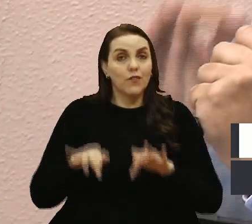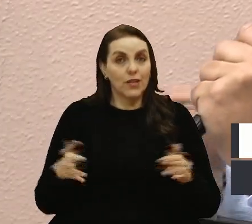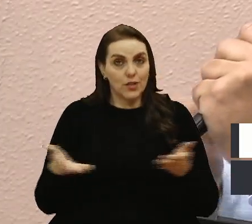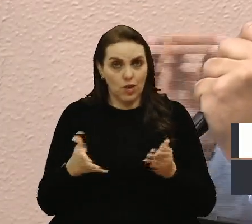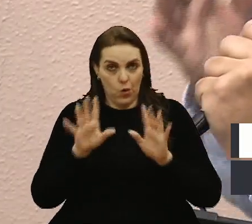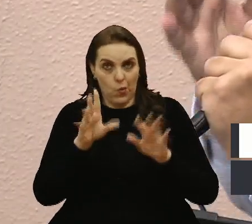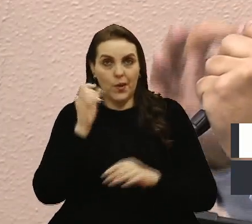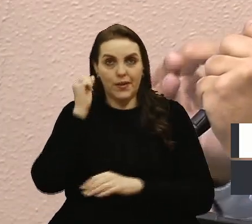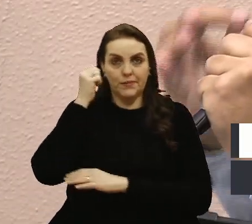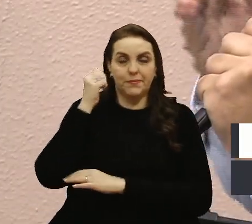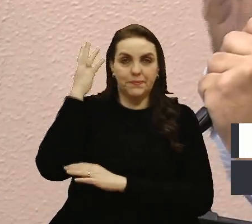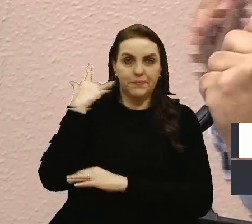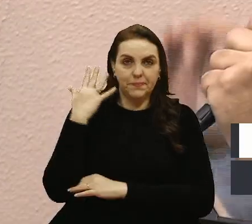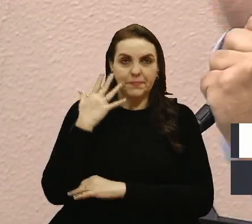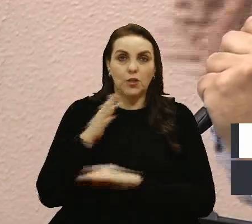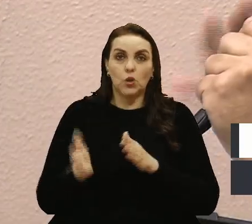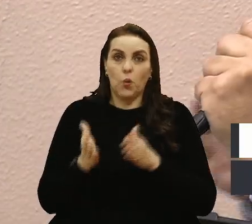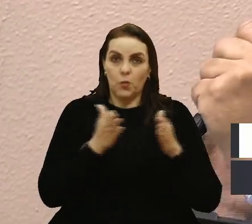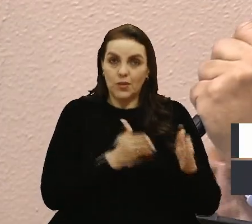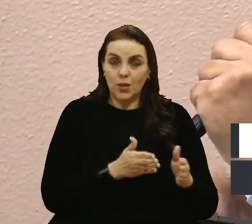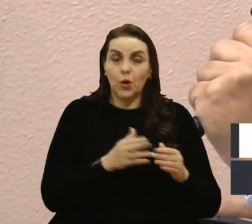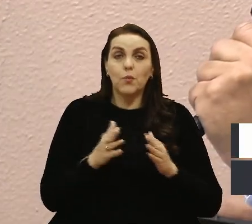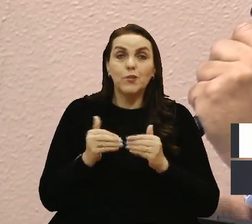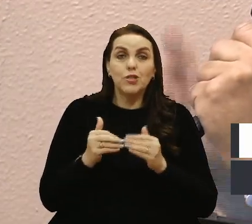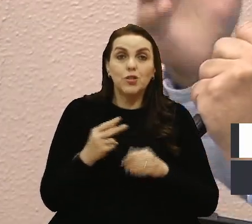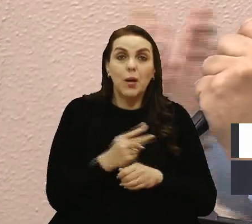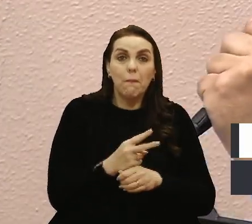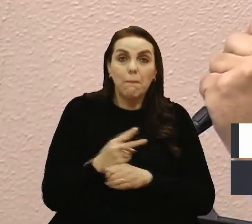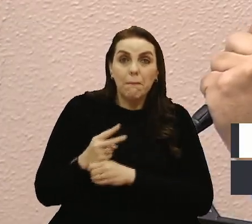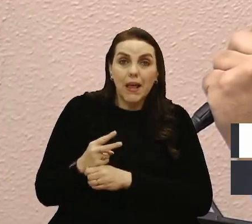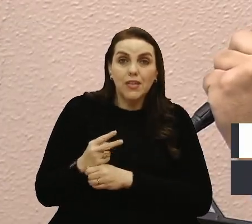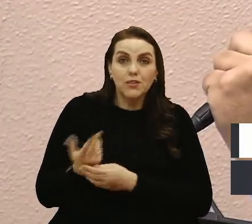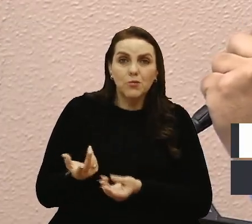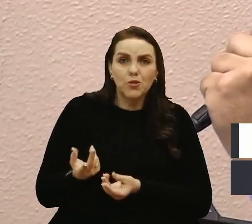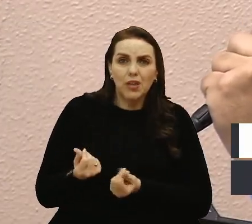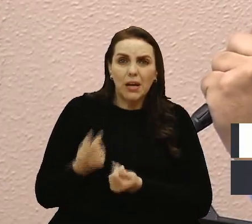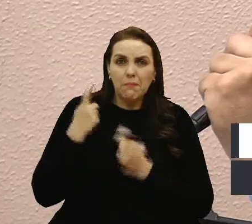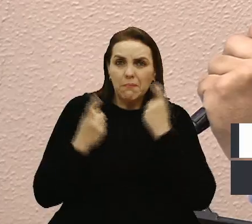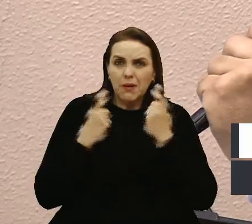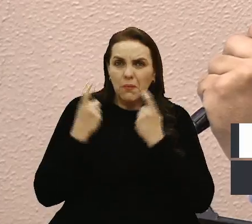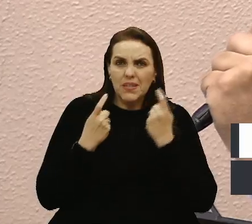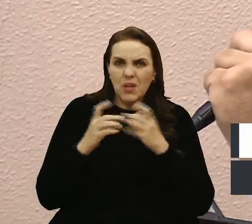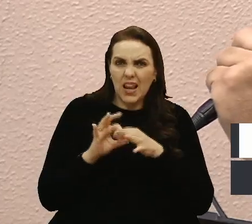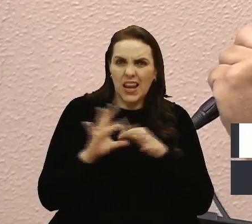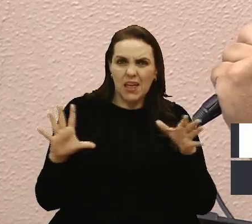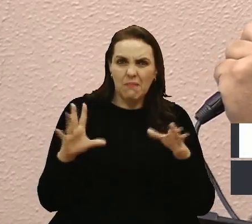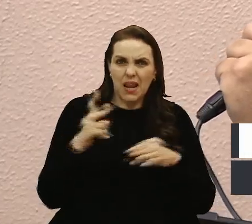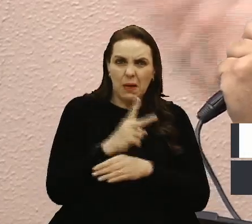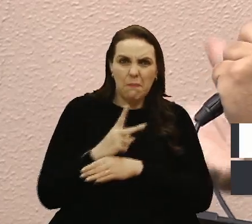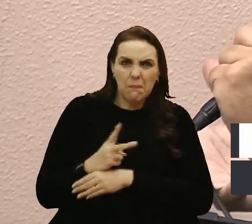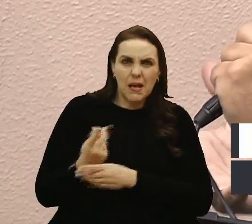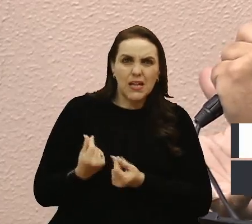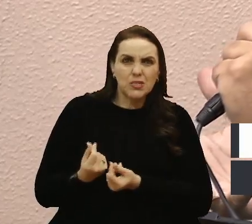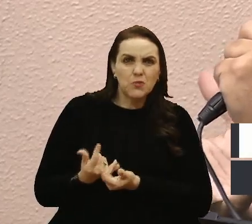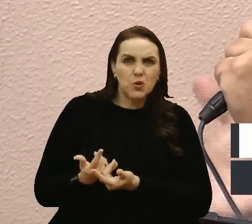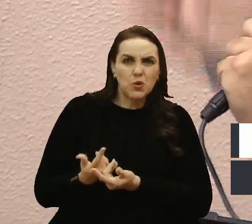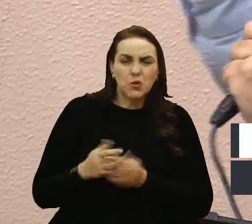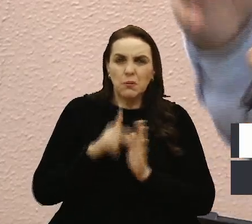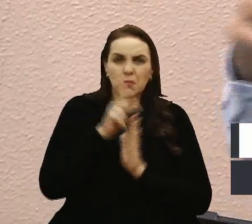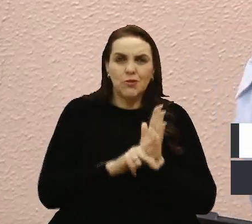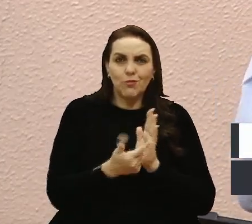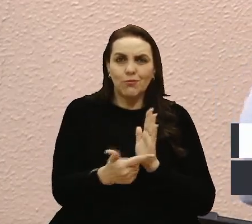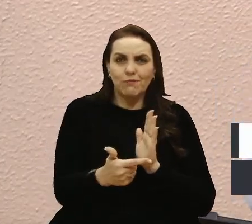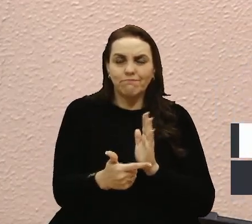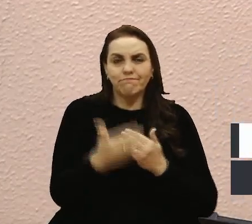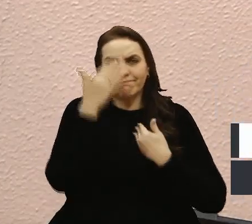Vem para essa casa um pedido de empréstimo, uma autorização de empréstimo. A minha preocupação é essa, nós vamos liberar empréstimo e não vai ter projeto?